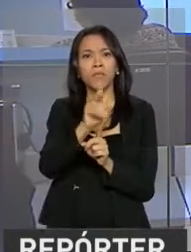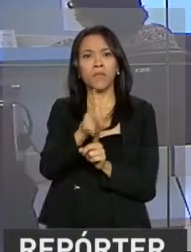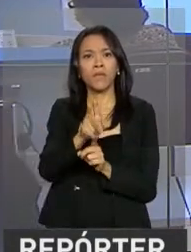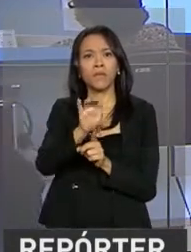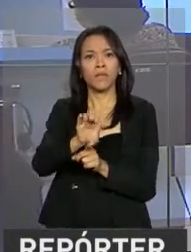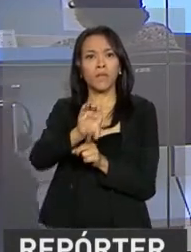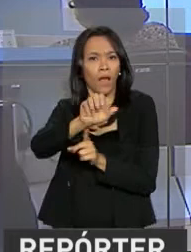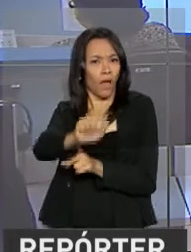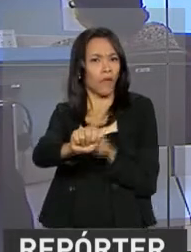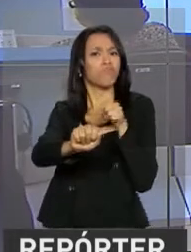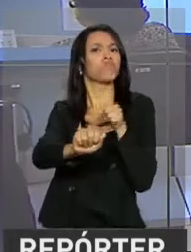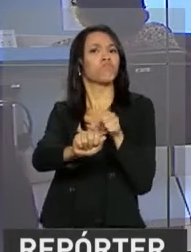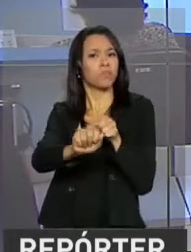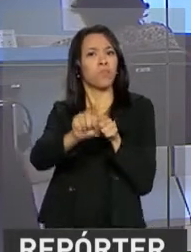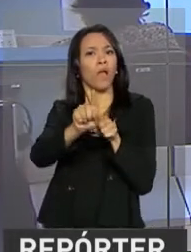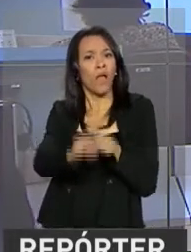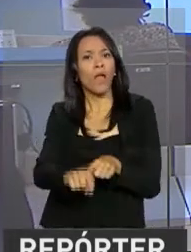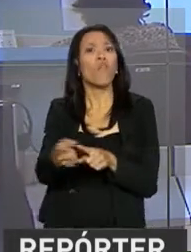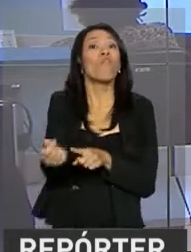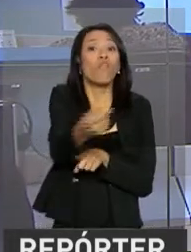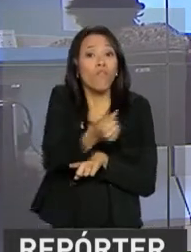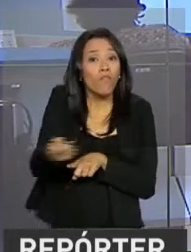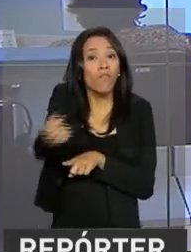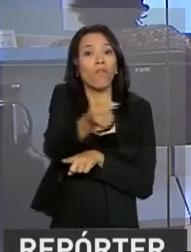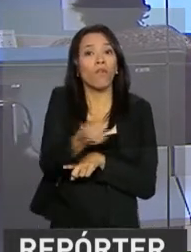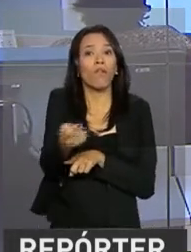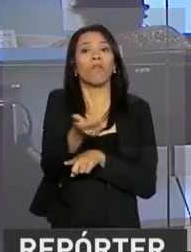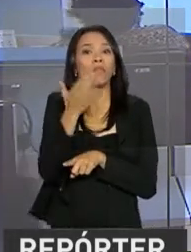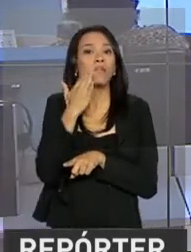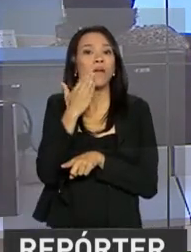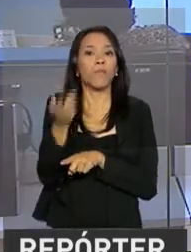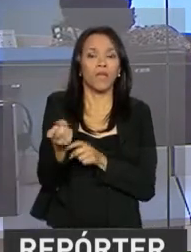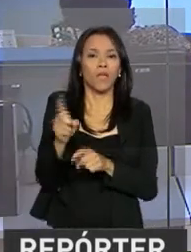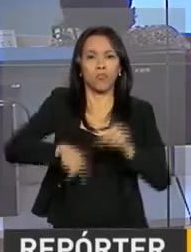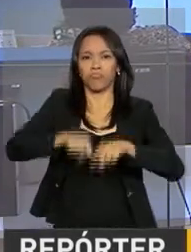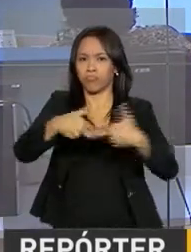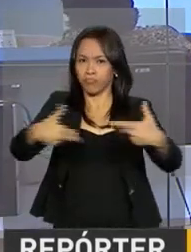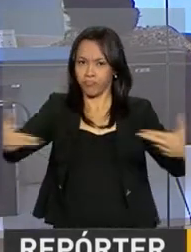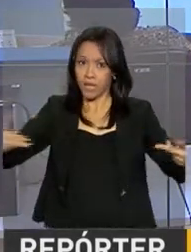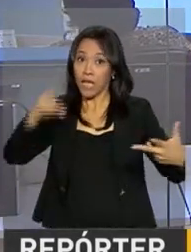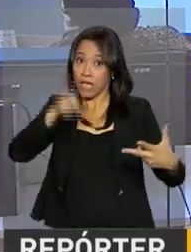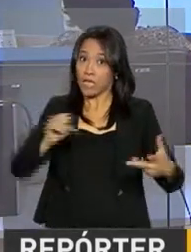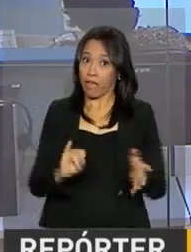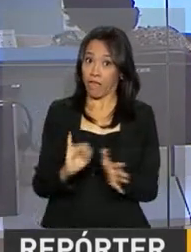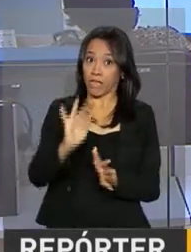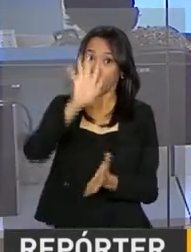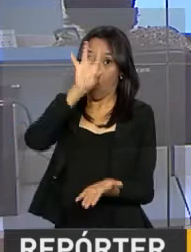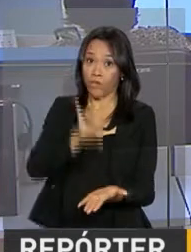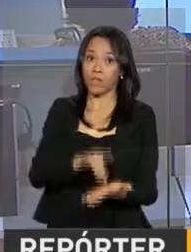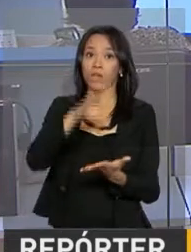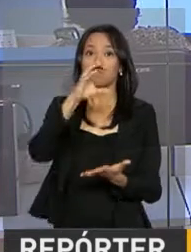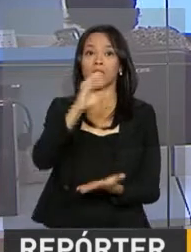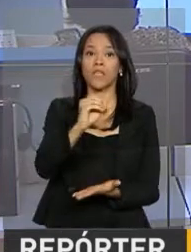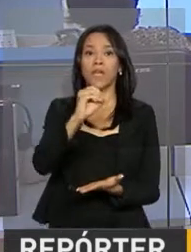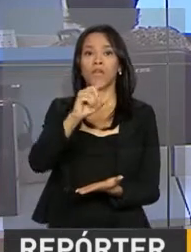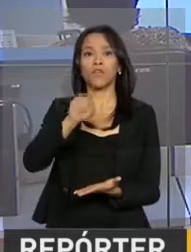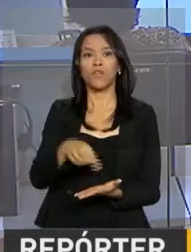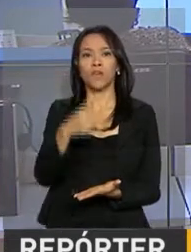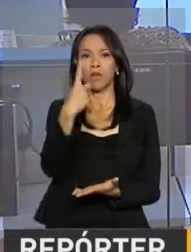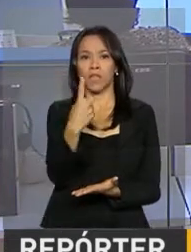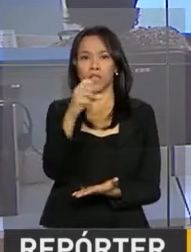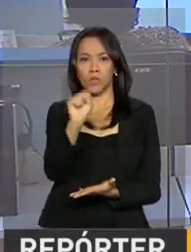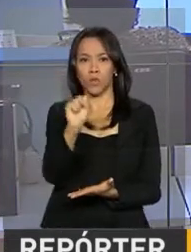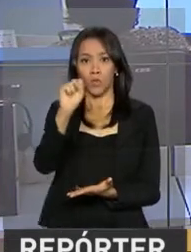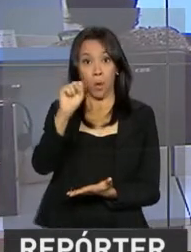nacional de preços ao consumidor amplo considerado a inflação oficial variou 0,18 por cento no mês